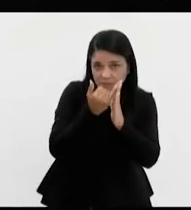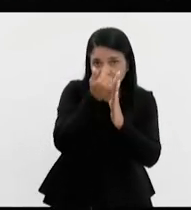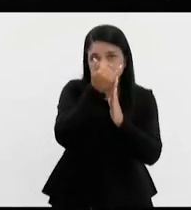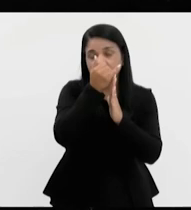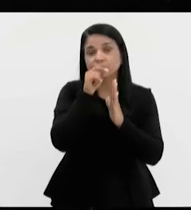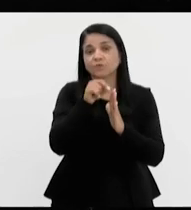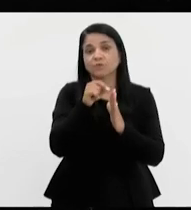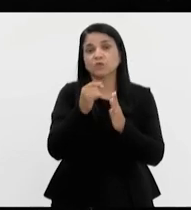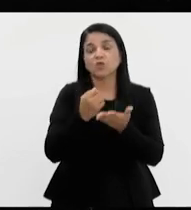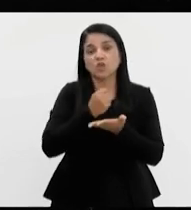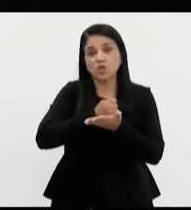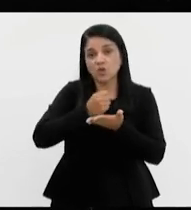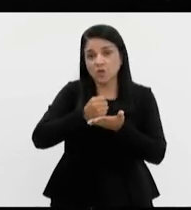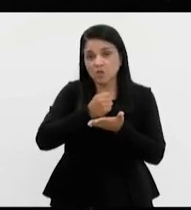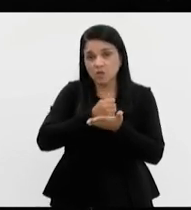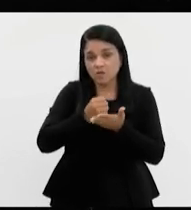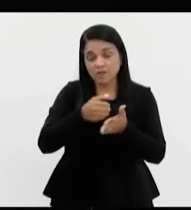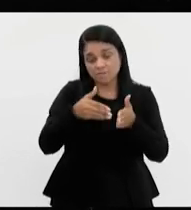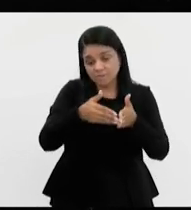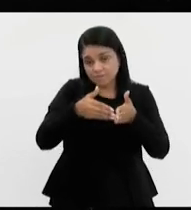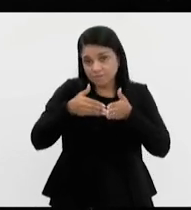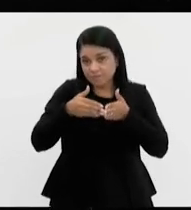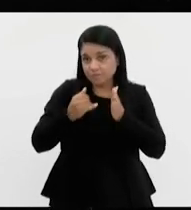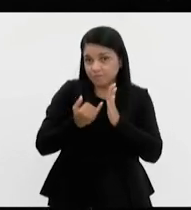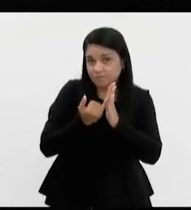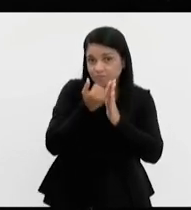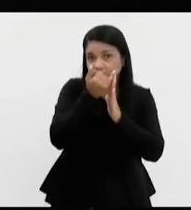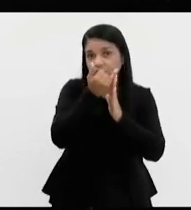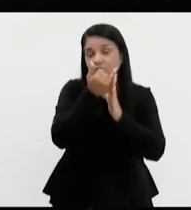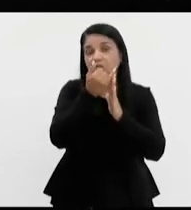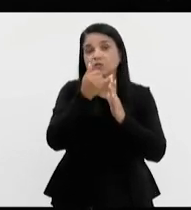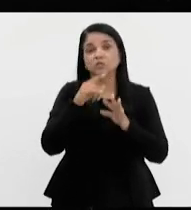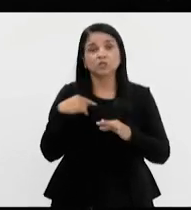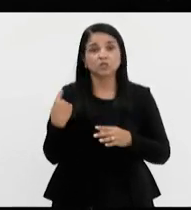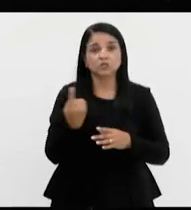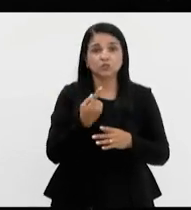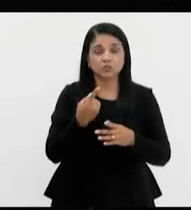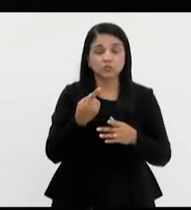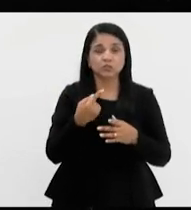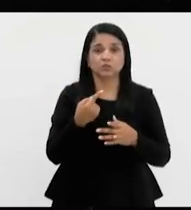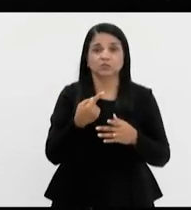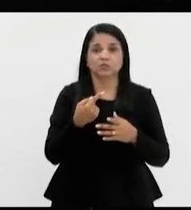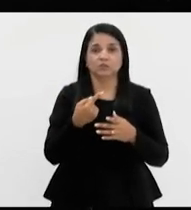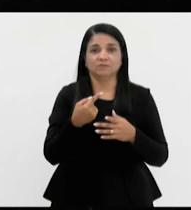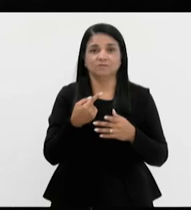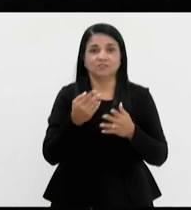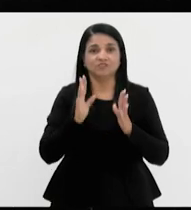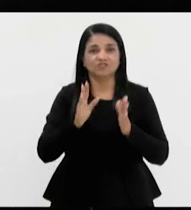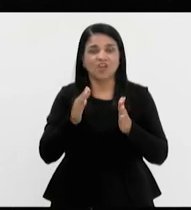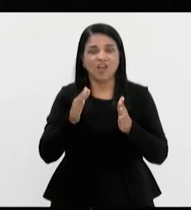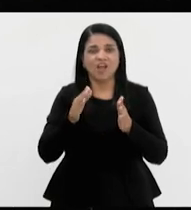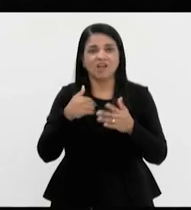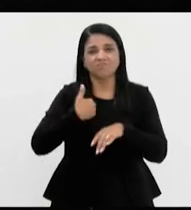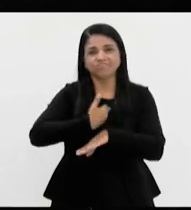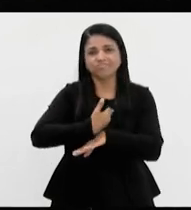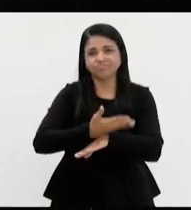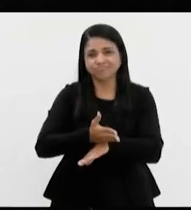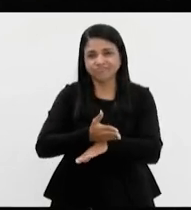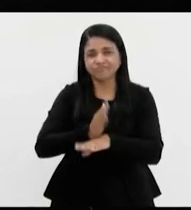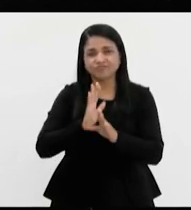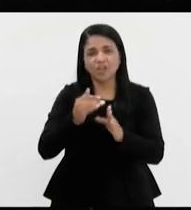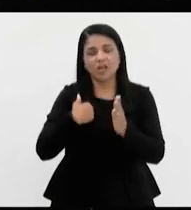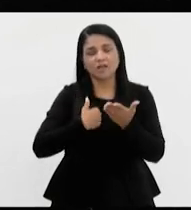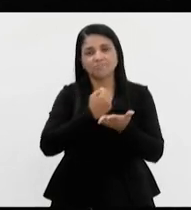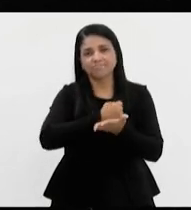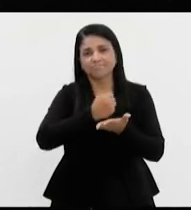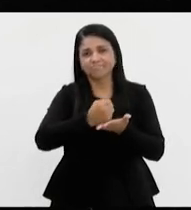esses convênios, essas isenções, estão todas, como nós mesmos dizendo, confasadas, ou seja,